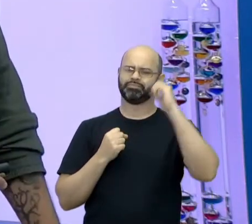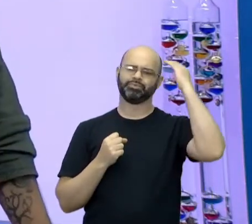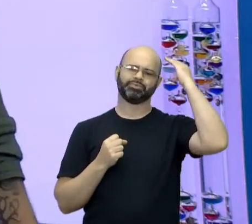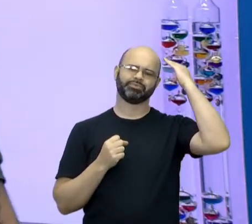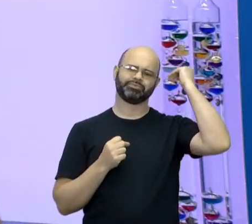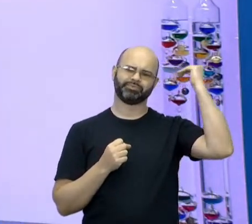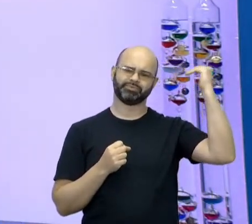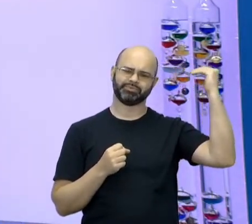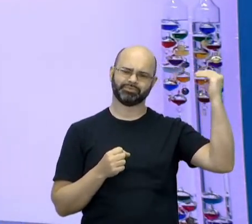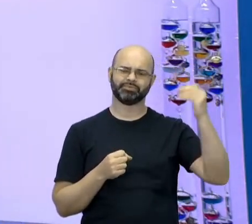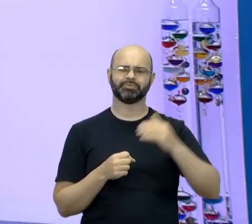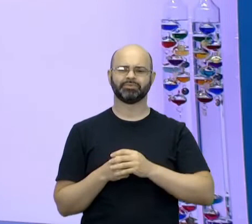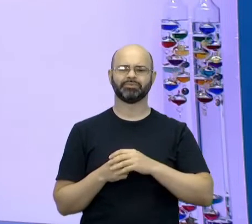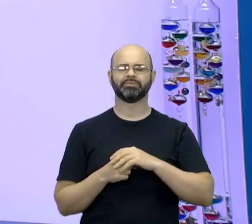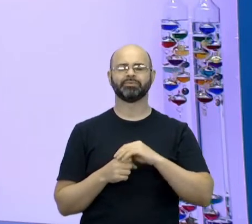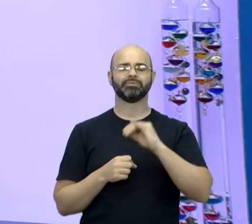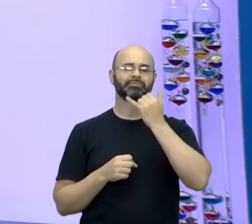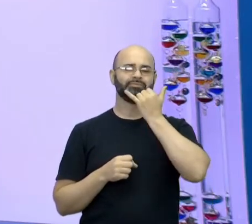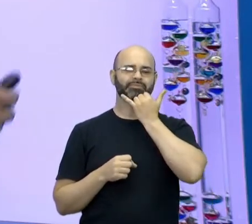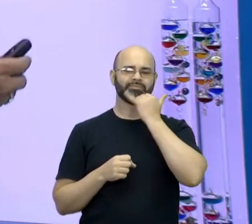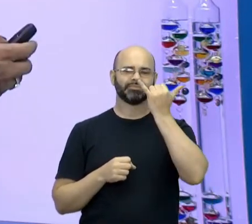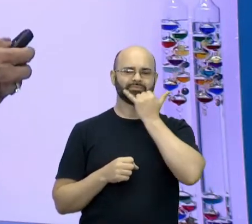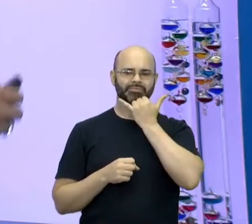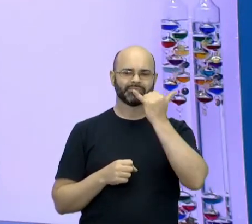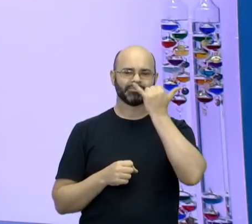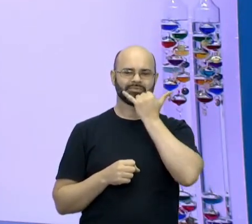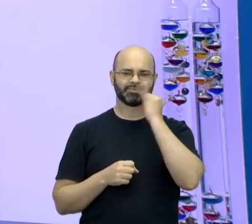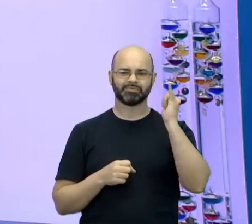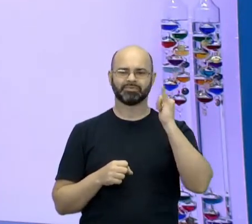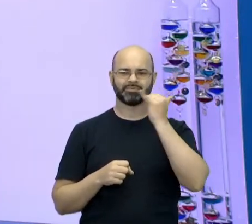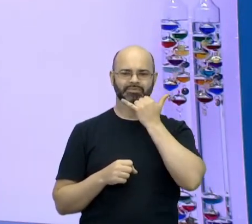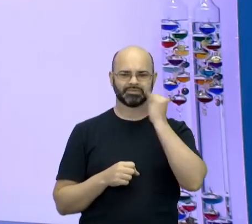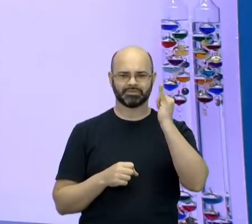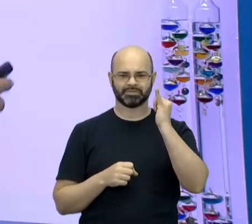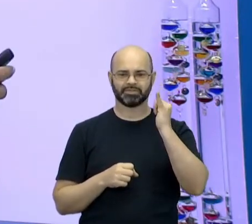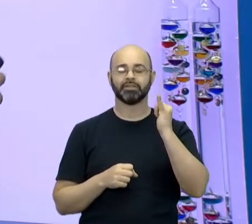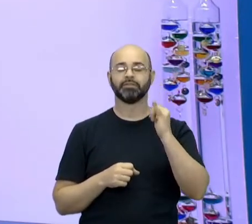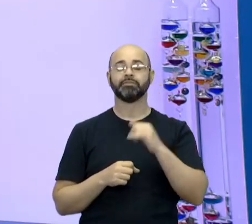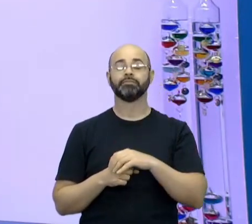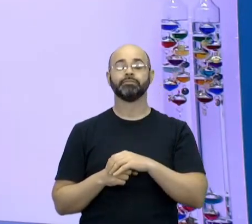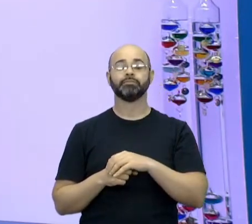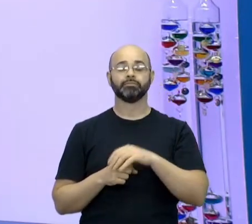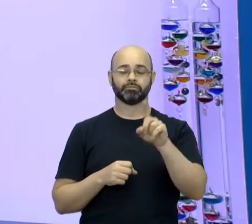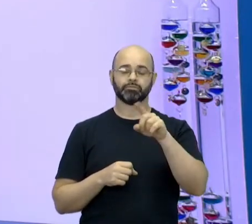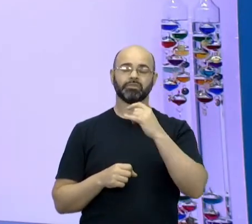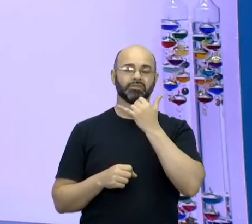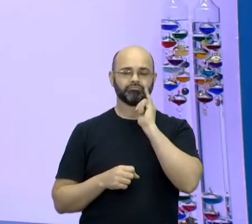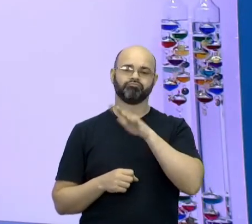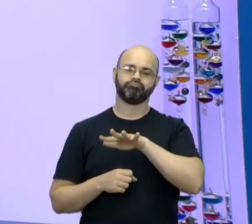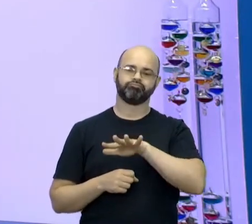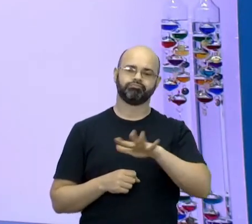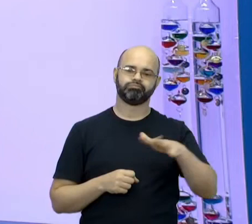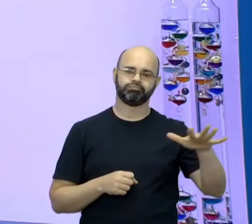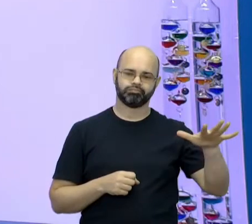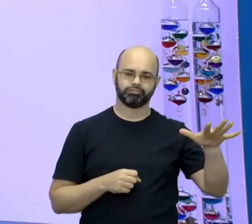muito no eletromagnetismo, né? Quem faz um curso de eletromagnetismo vai passar para as equações de Maxwell aí. Ó,